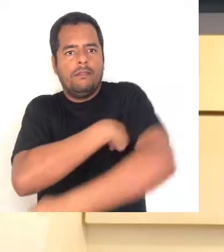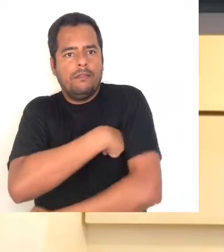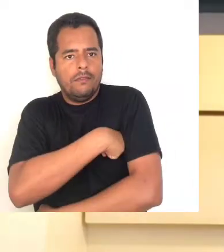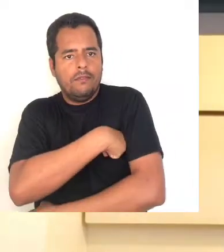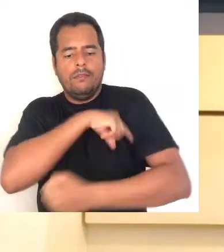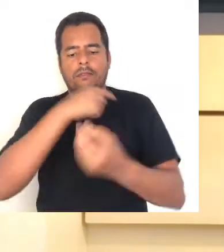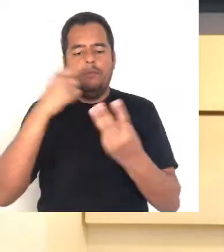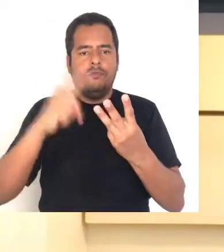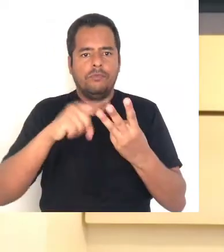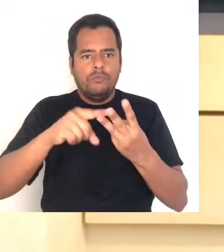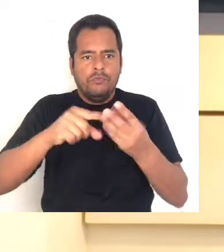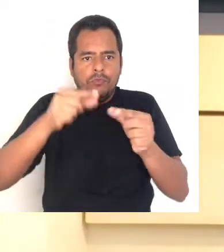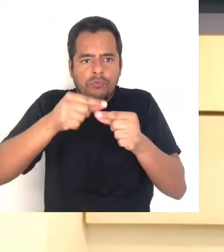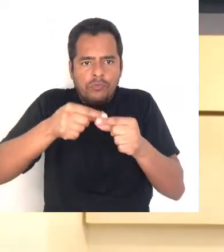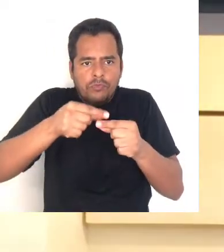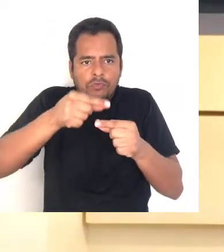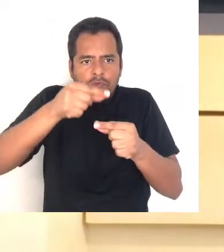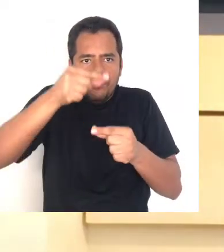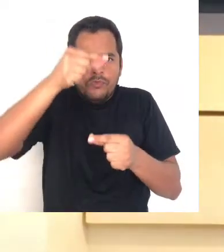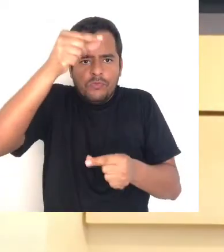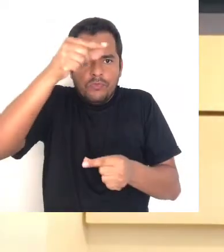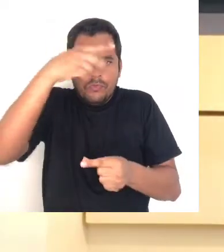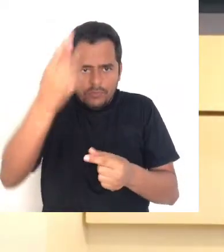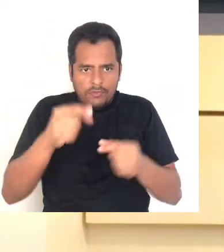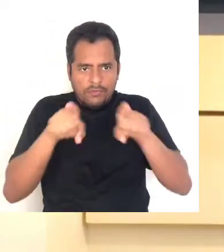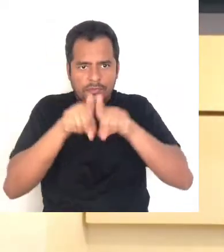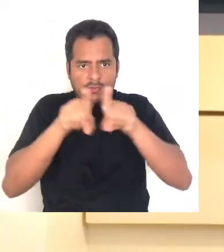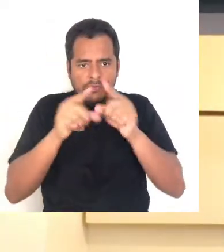termômetros, tubo de ensaio,